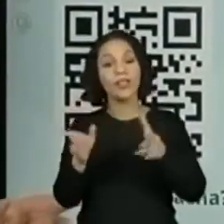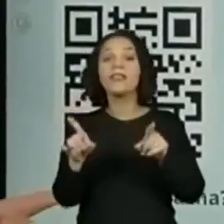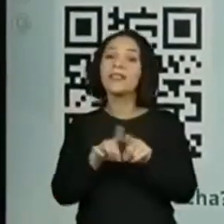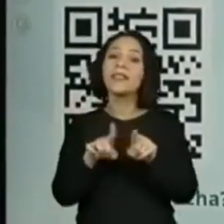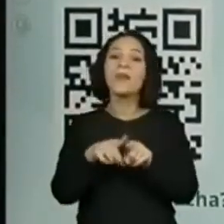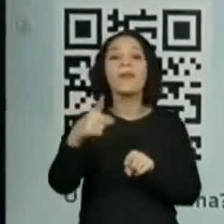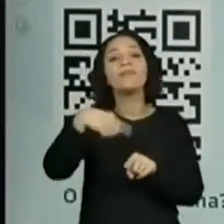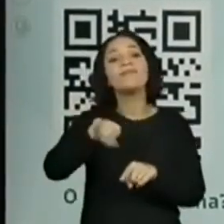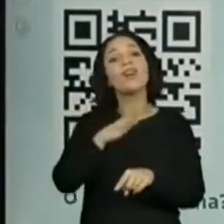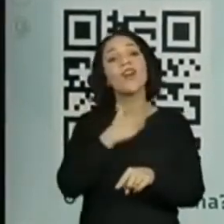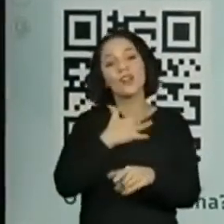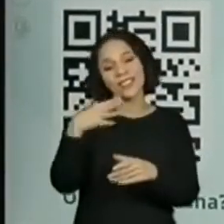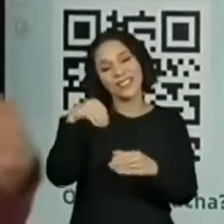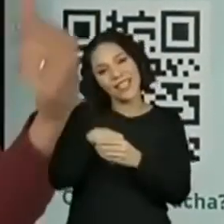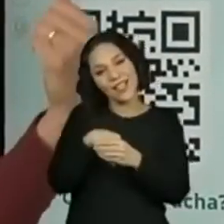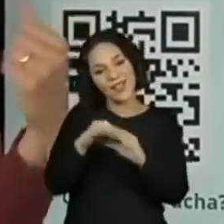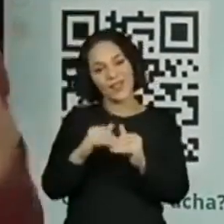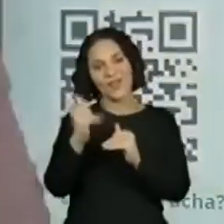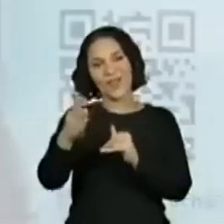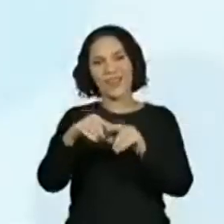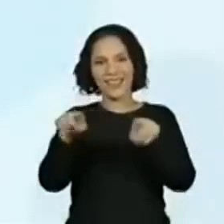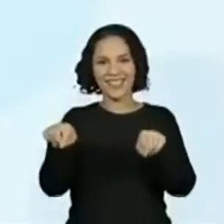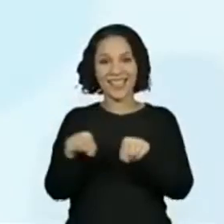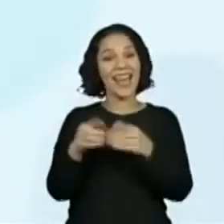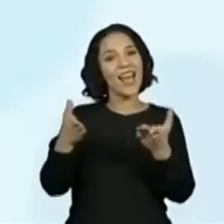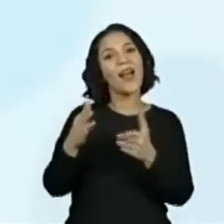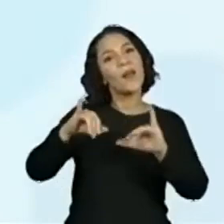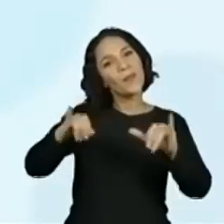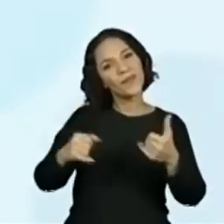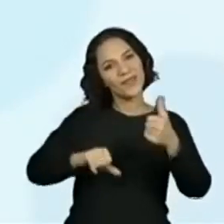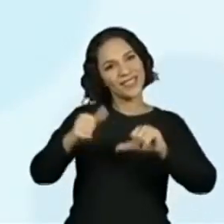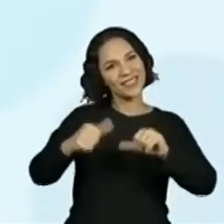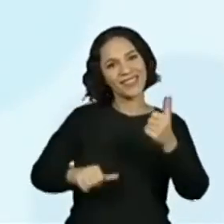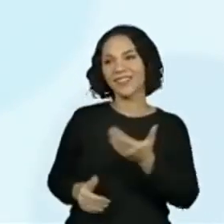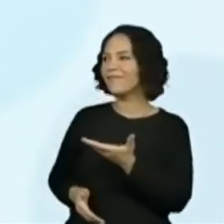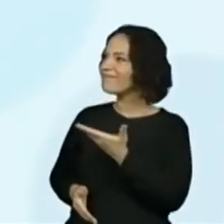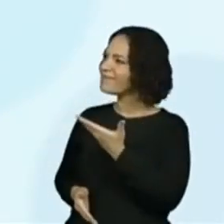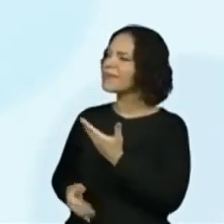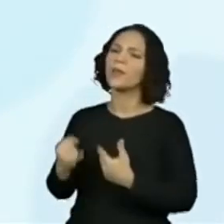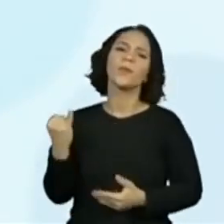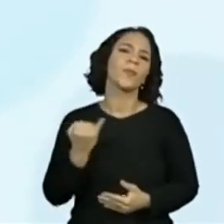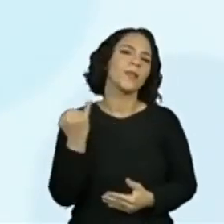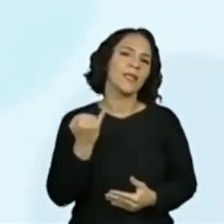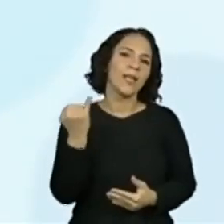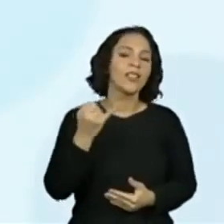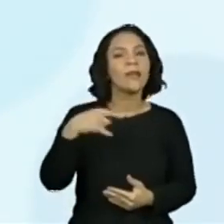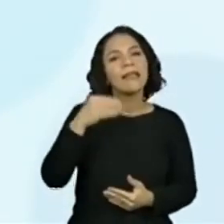as nossas atividades preferidas. Professora Vivi, fala para eles avaliarem a nossa aula. A importância de avaliar